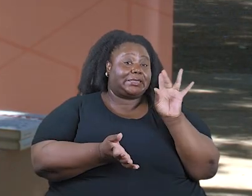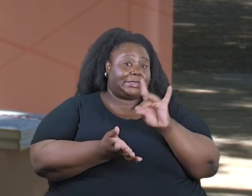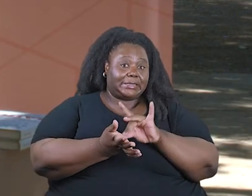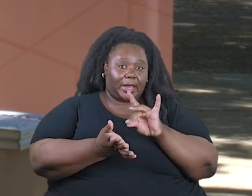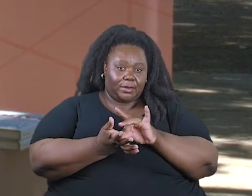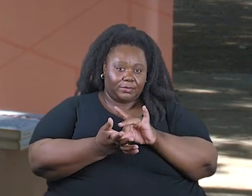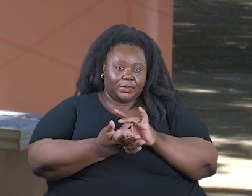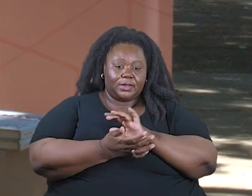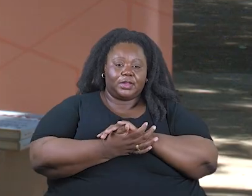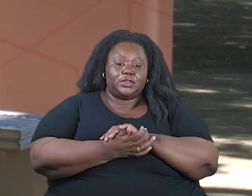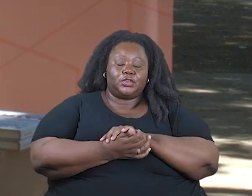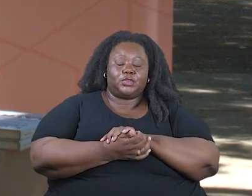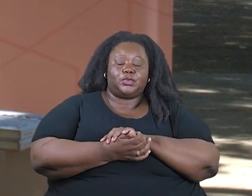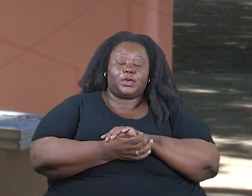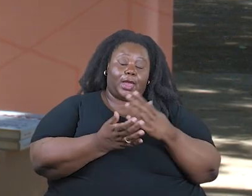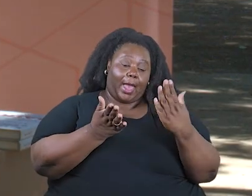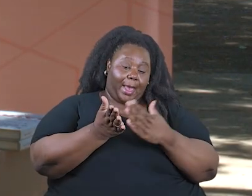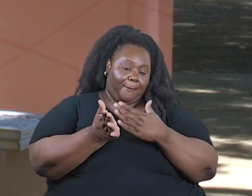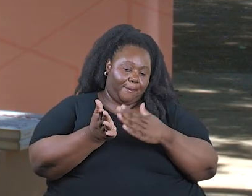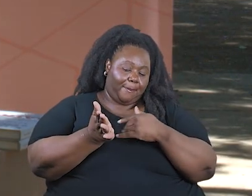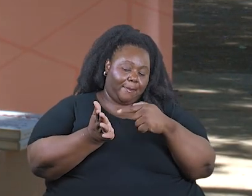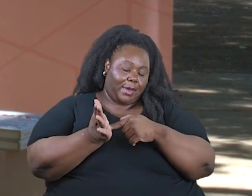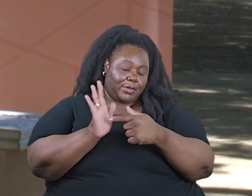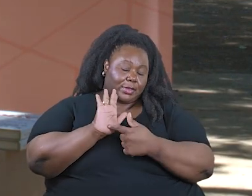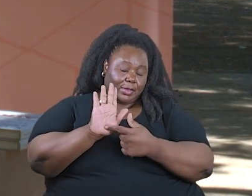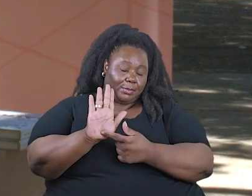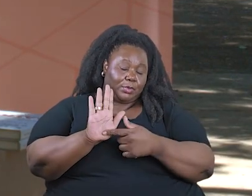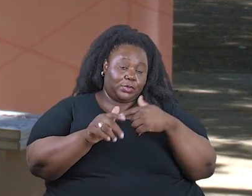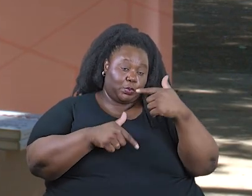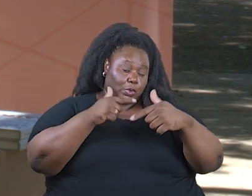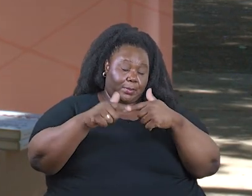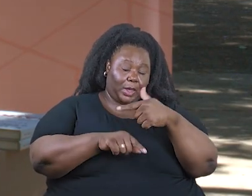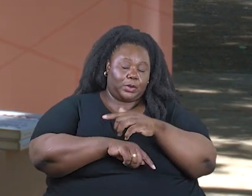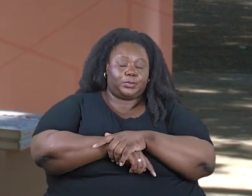essa página que está mostrando esse trabalho,